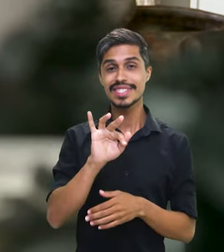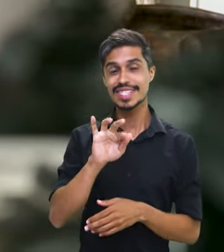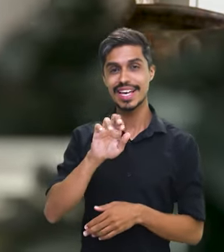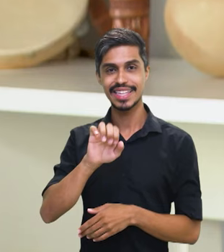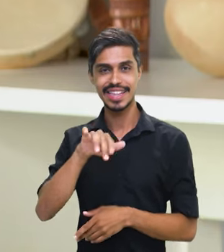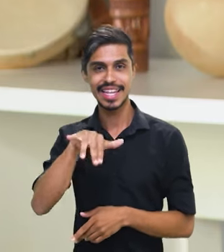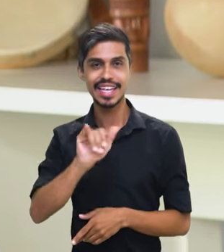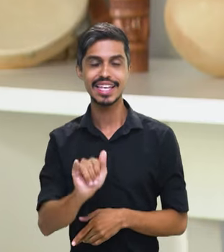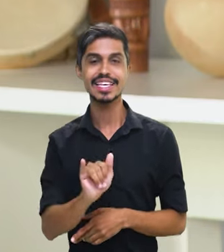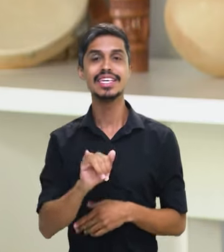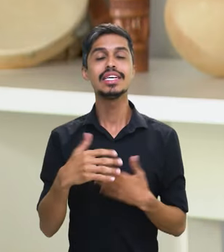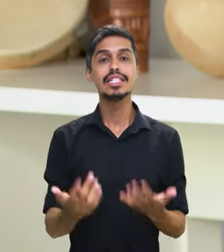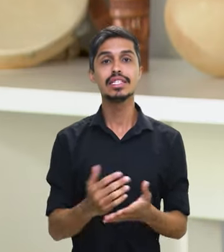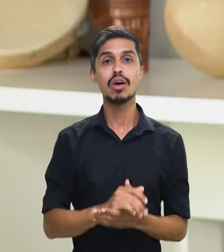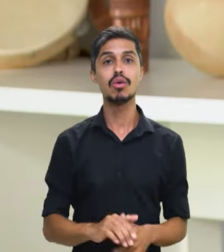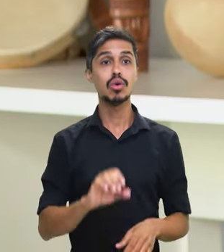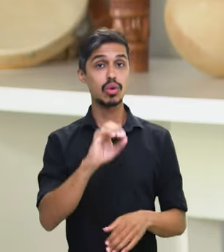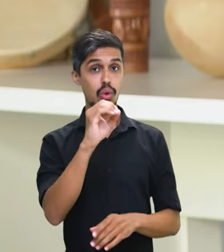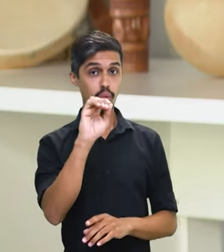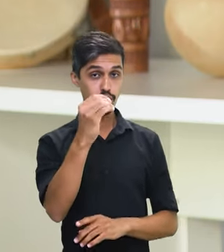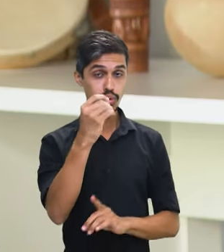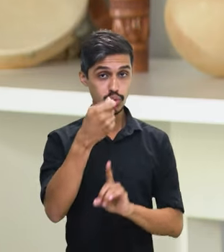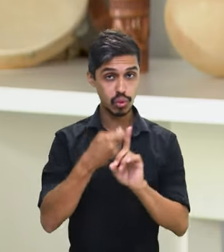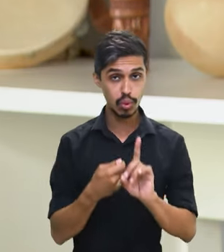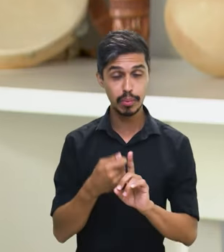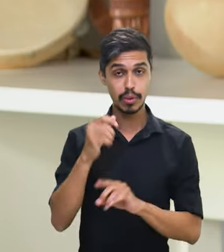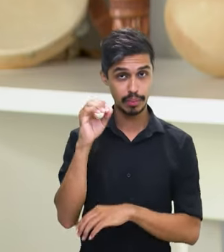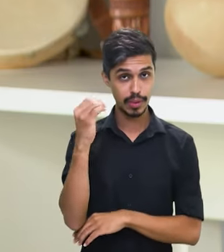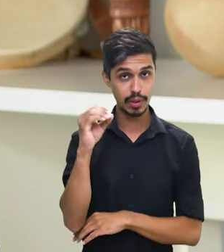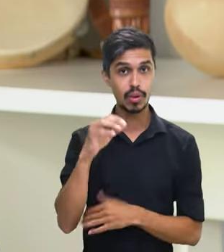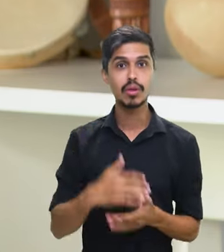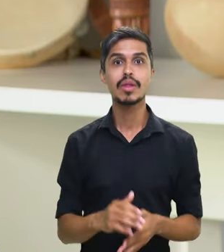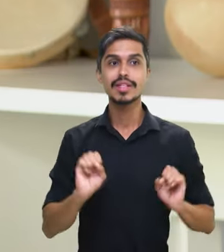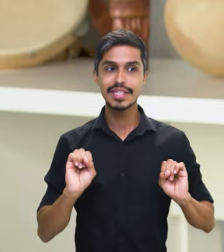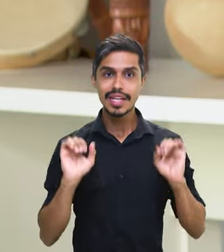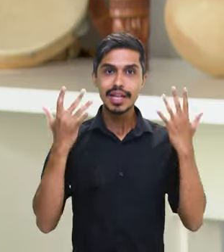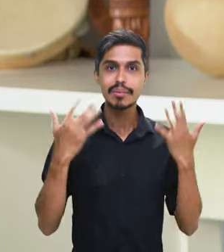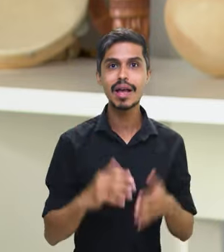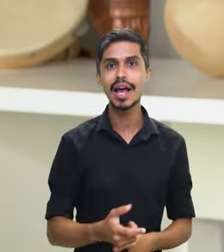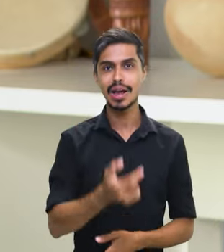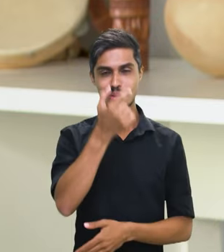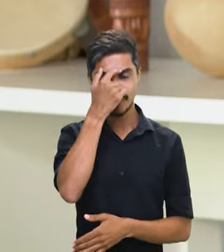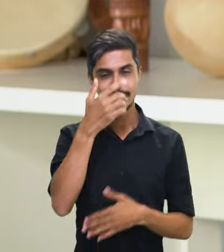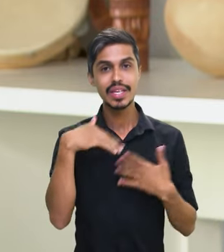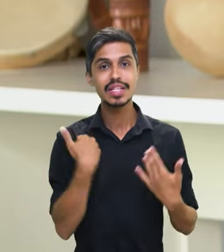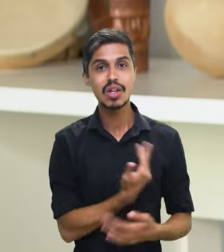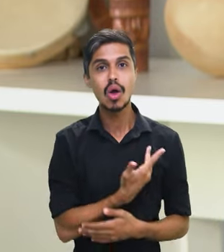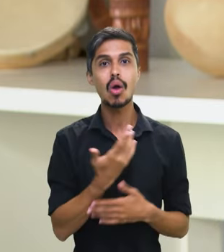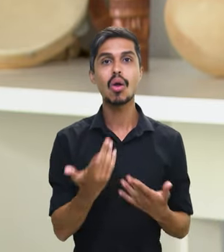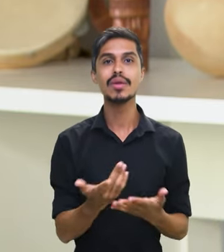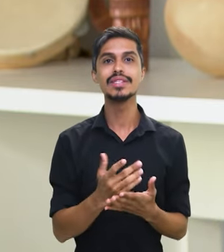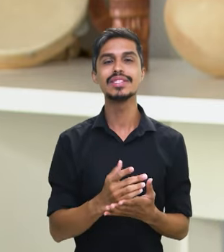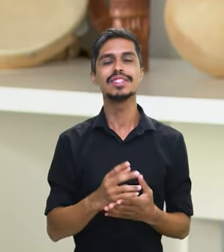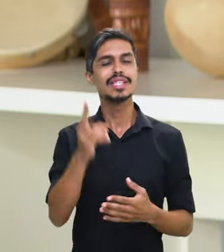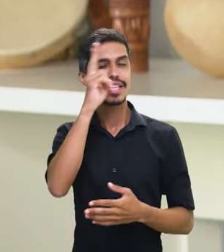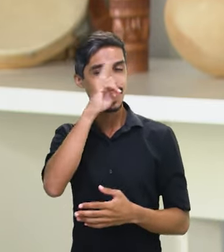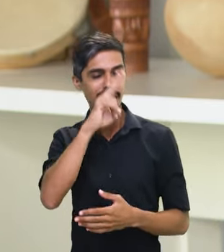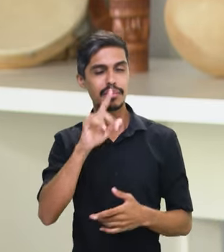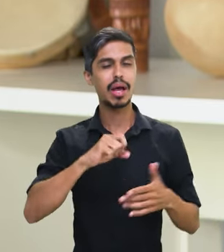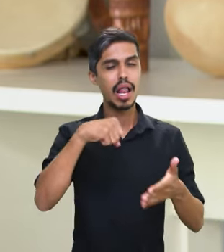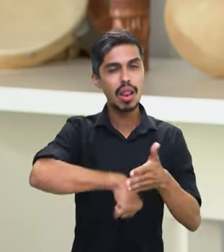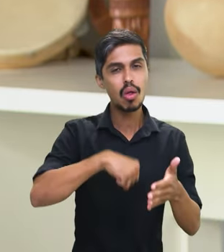outubro é celebrada a Constituição Cidadã. Então, a Fundação Cultural Palmares remete à luta quilombola,